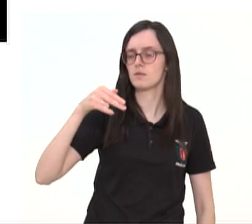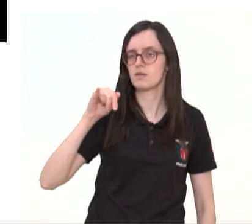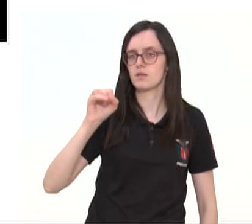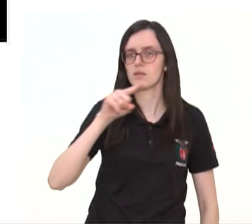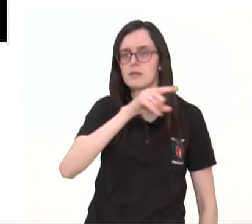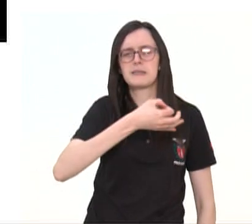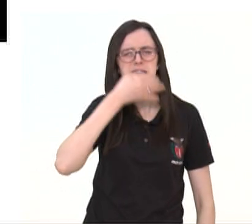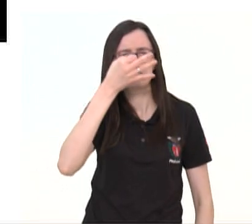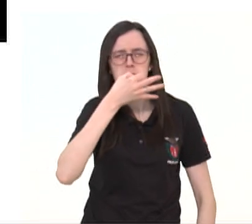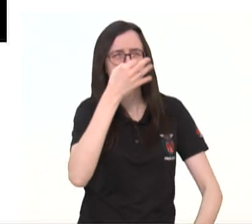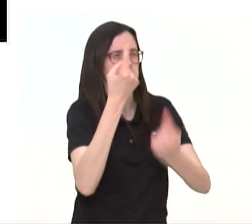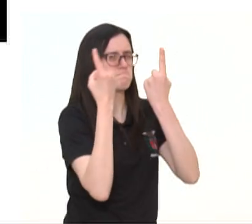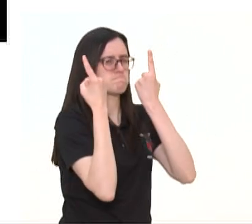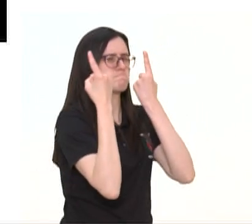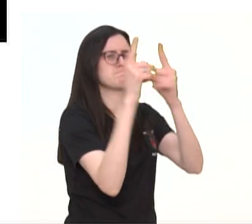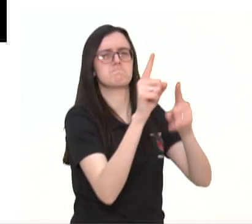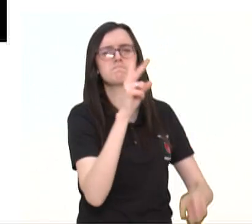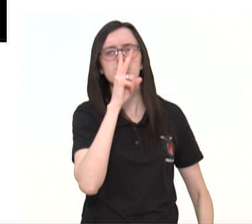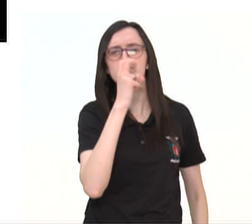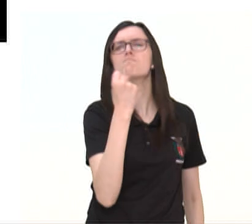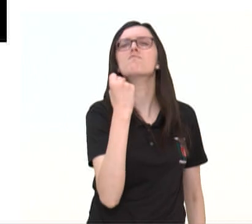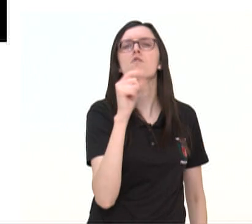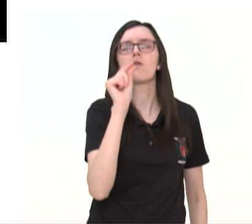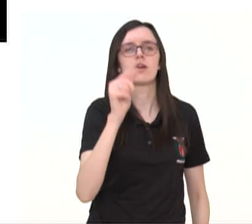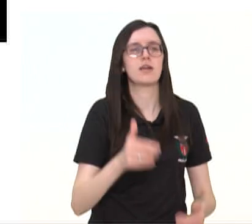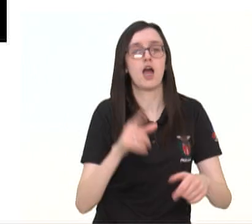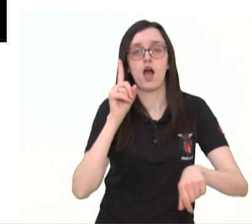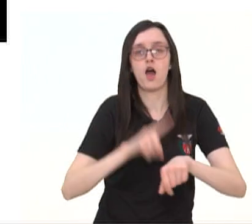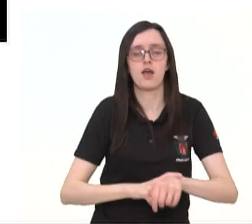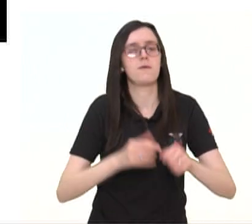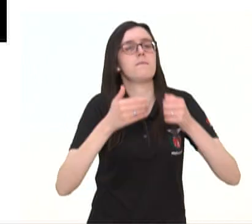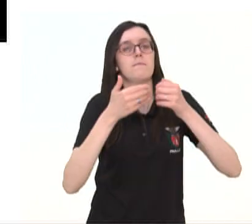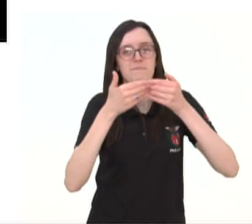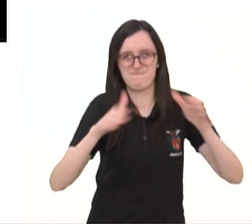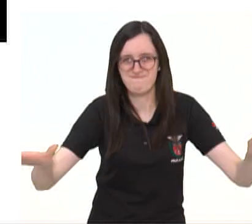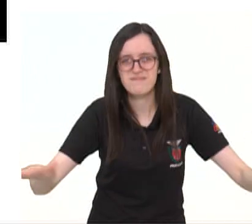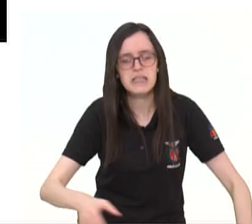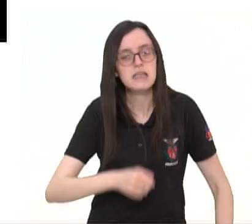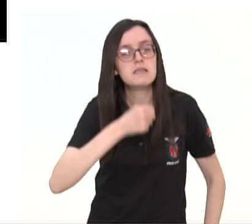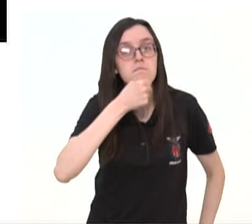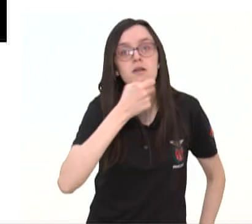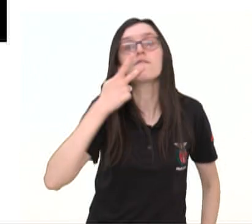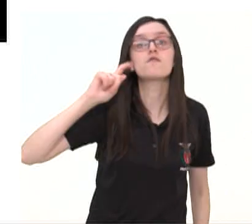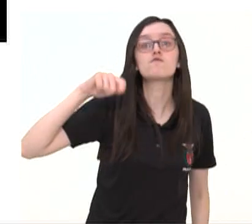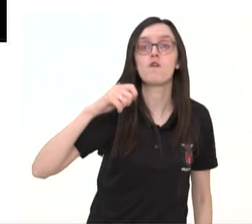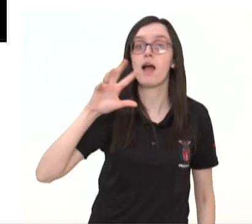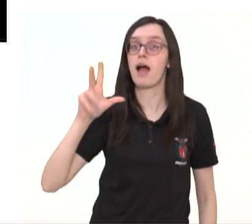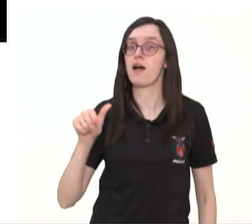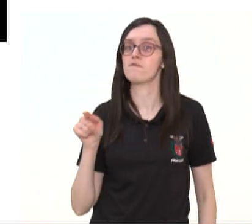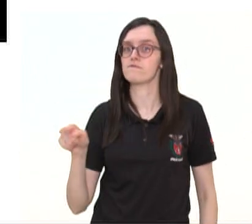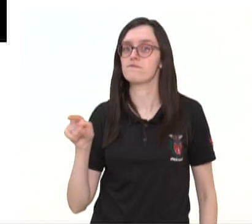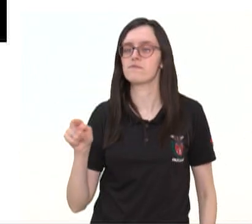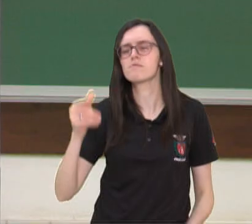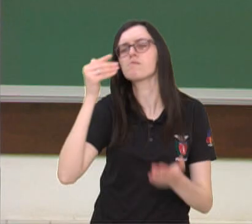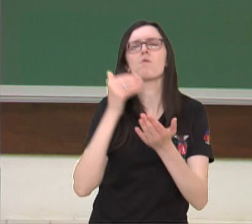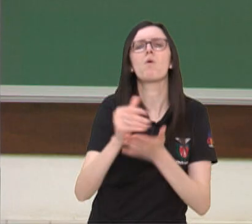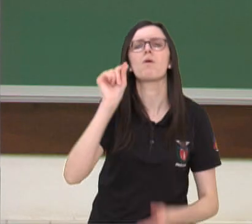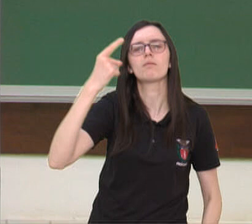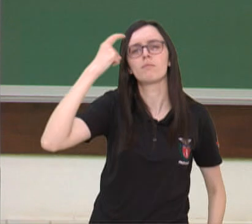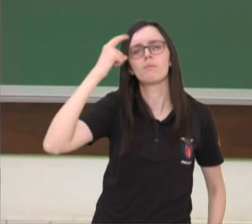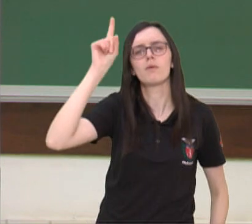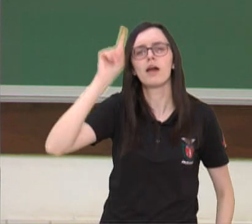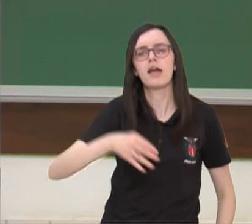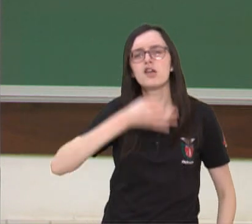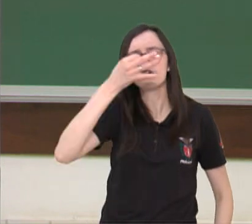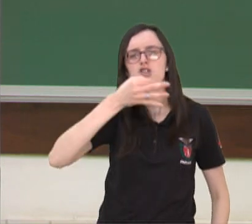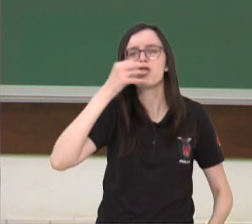crítica severa na sua abertura em relação ao continente africano. Inicialmente pensou que a crítica